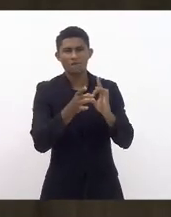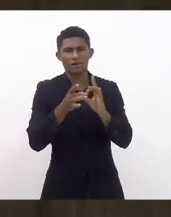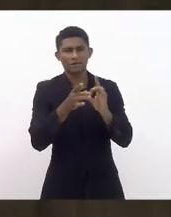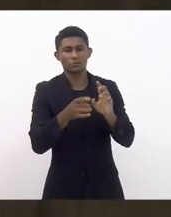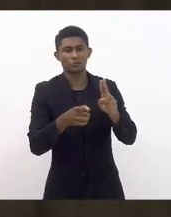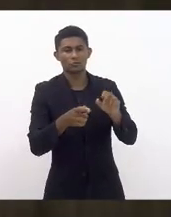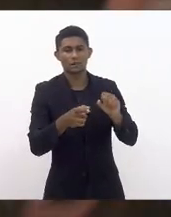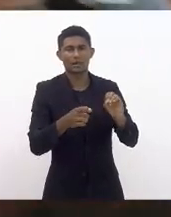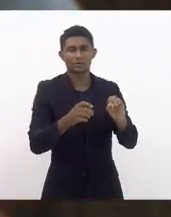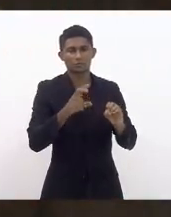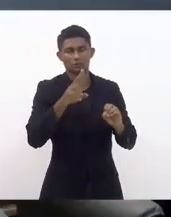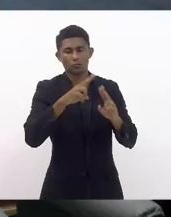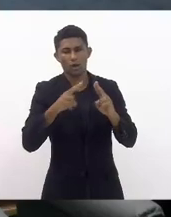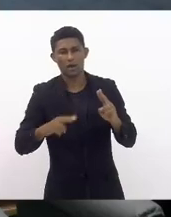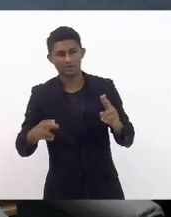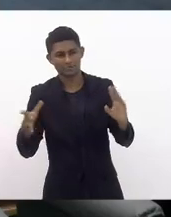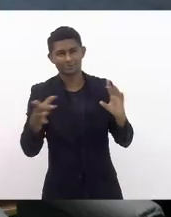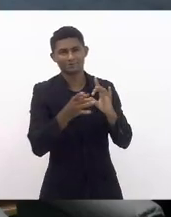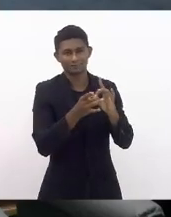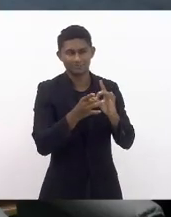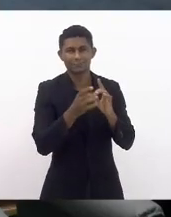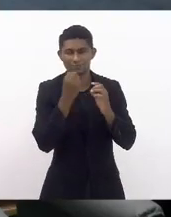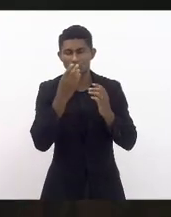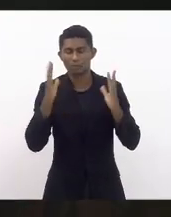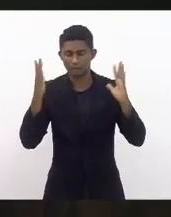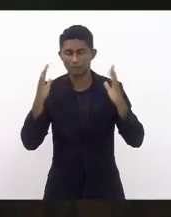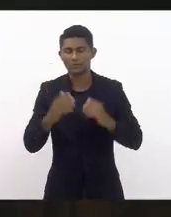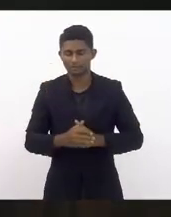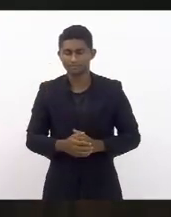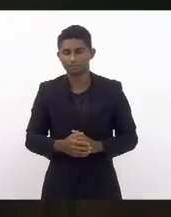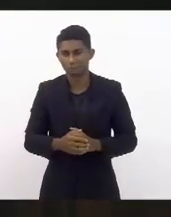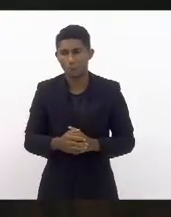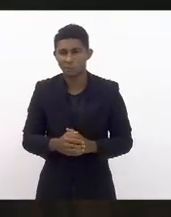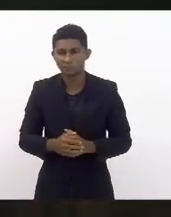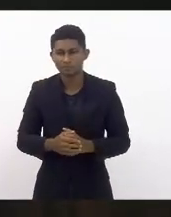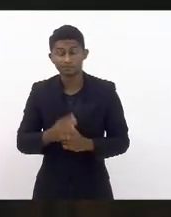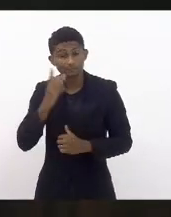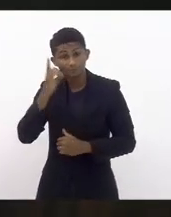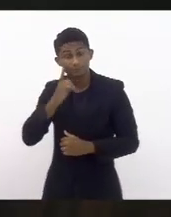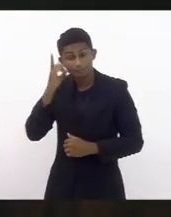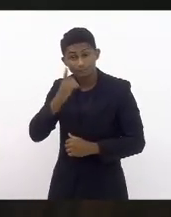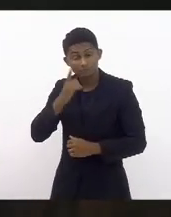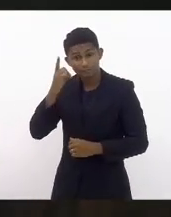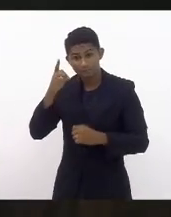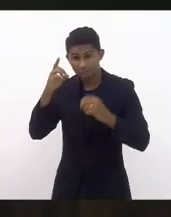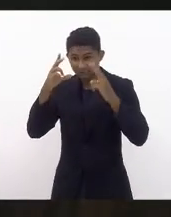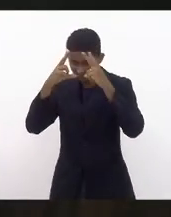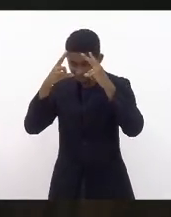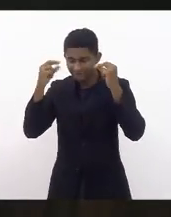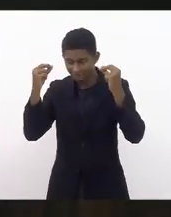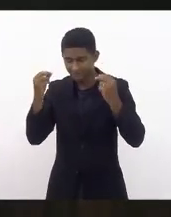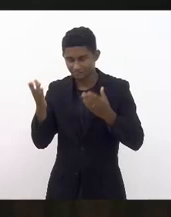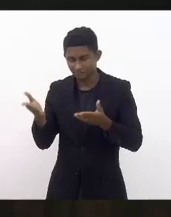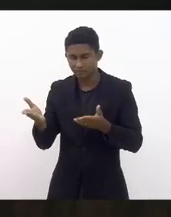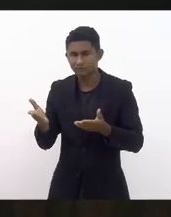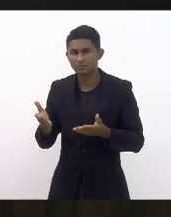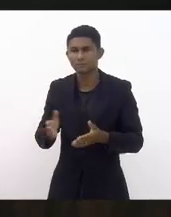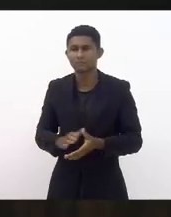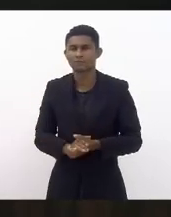UESO com a UERJ. Parabéns. Deputada enfermeira Rejane, é triste a gente